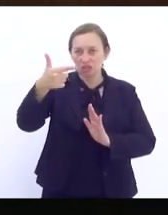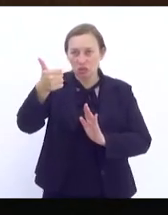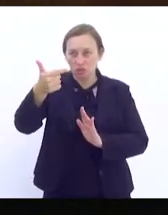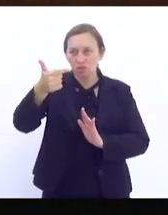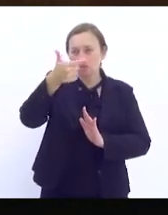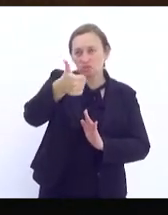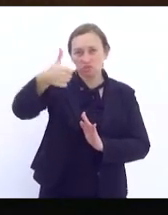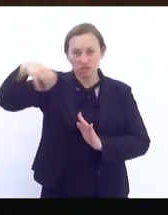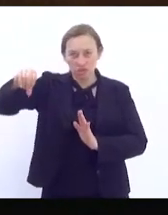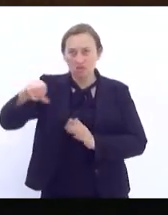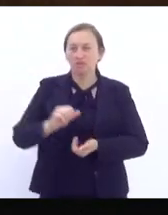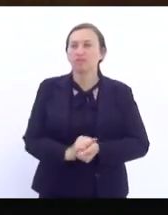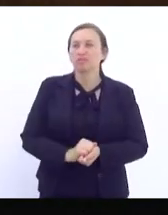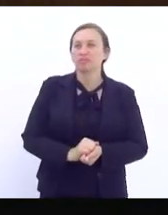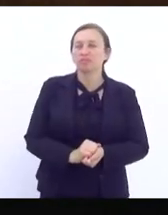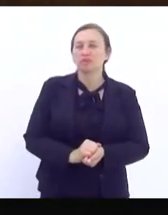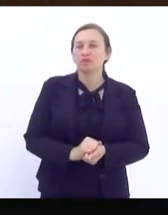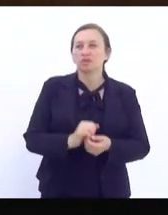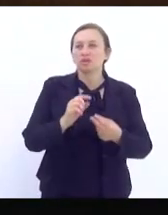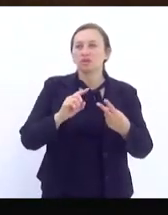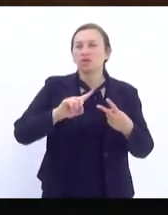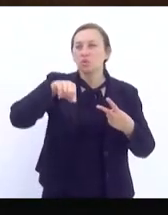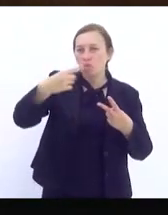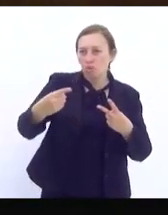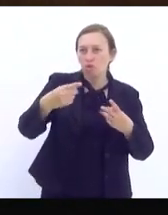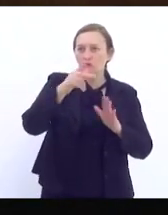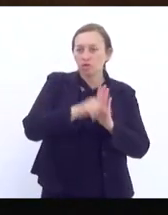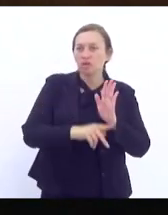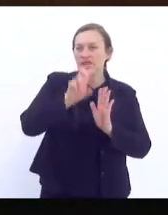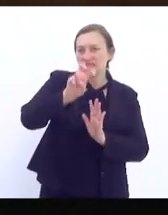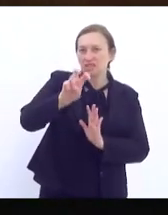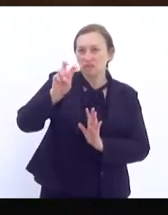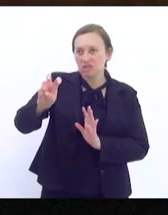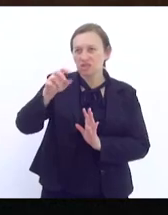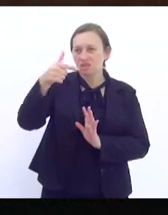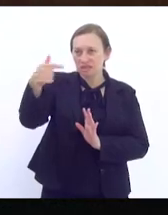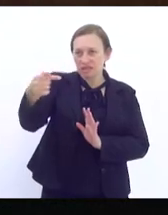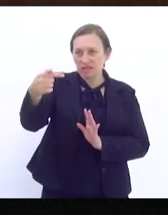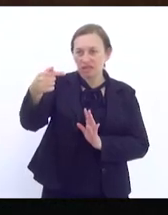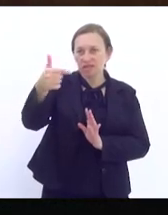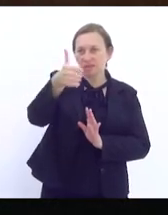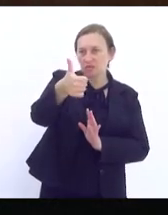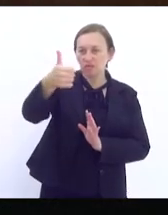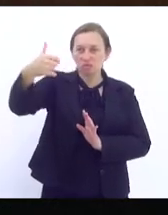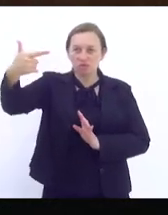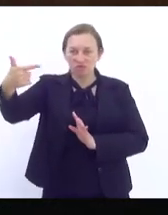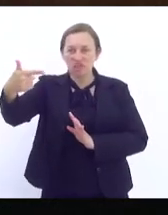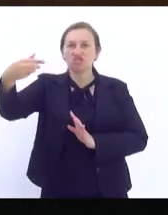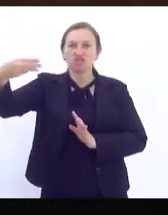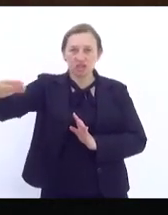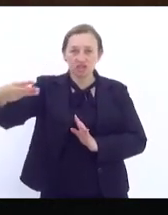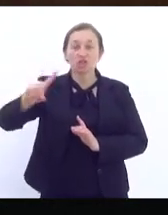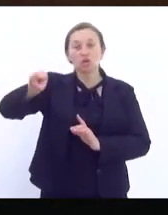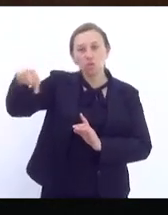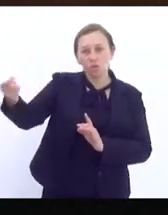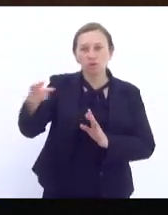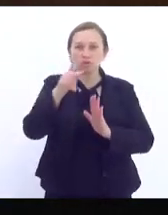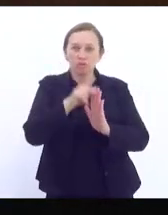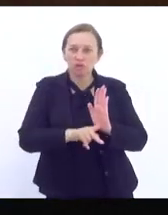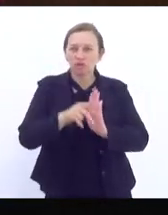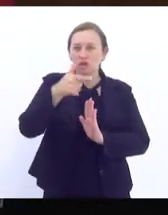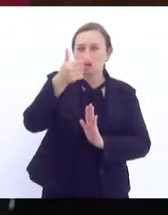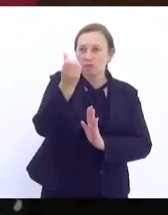2019 e o outro projeto eu 557/2023 e o outro projeto